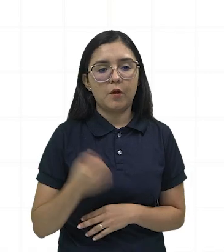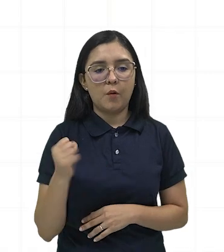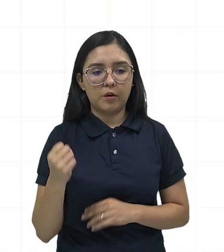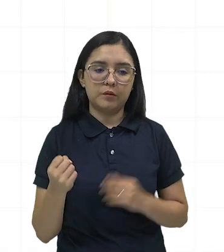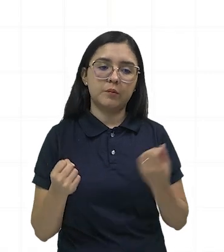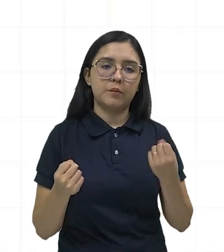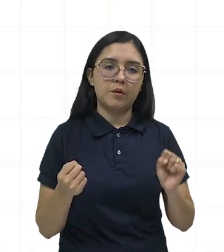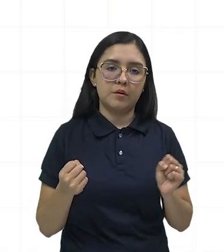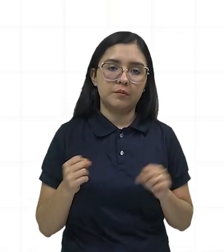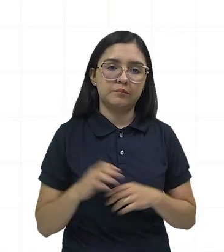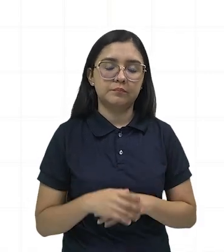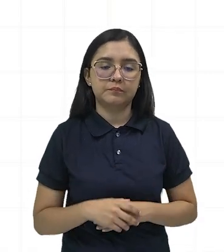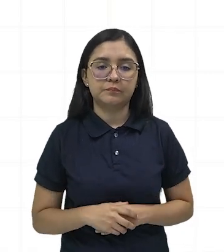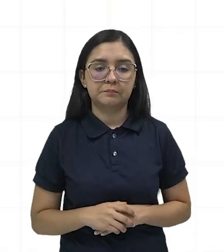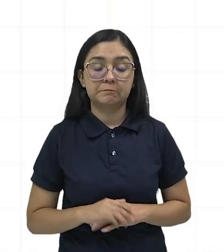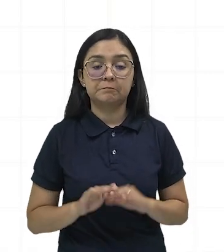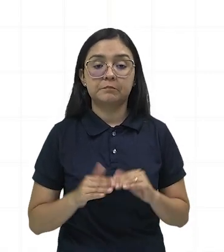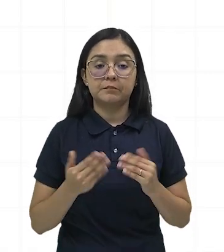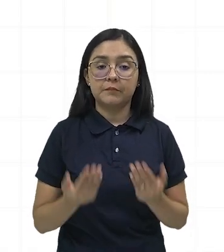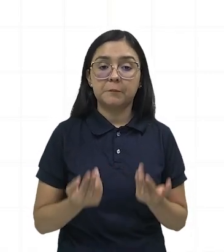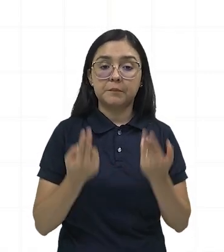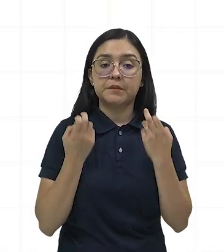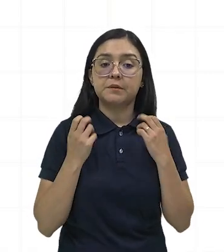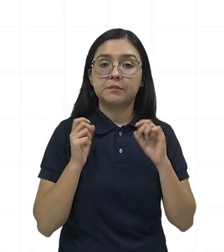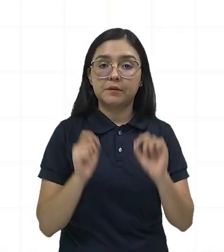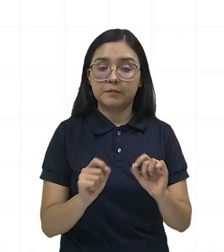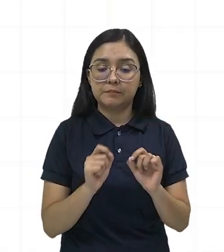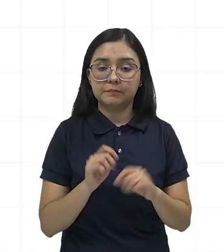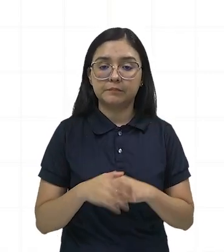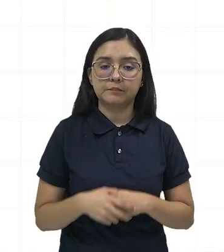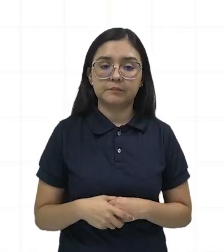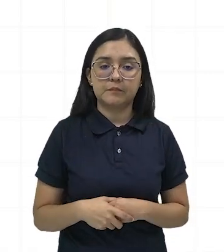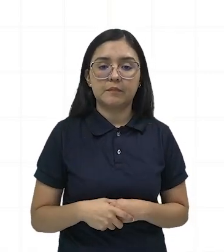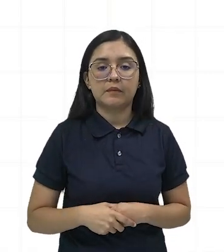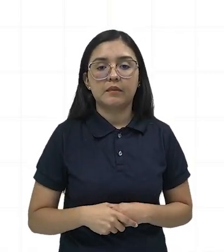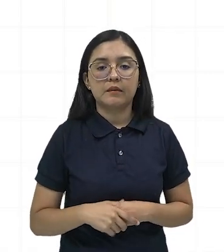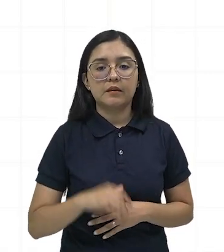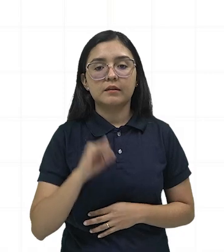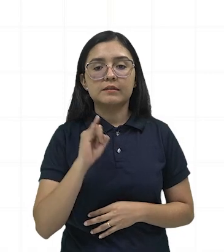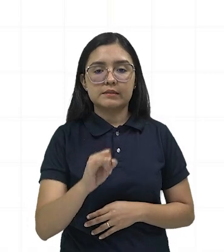decímetros. Vejam que, se nós